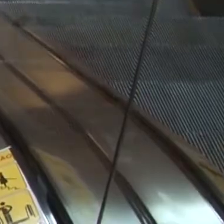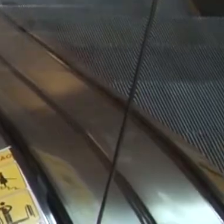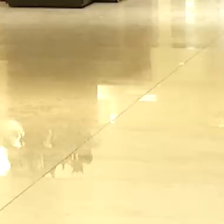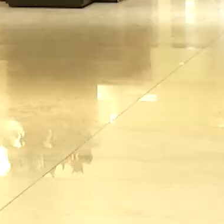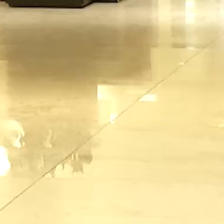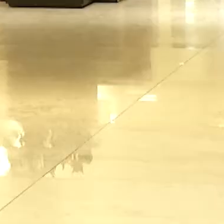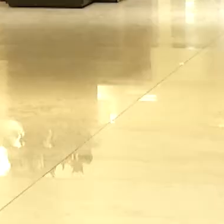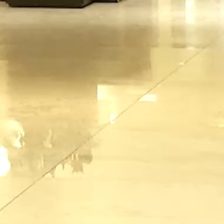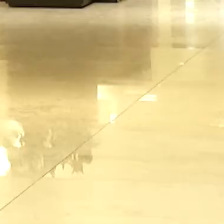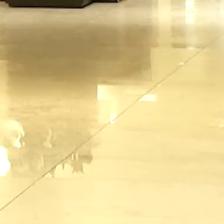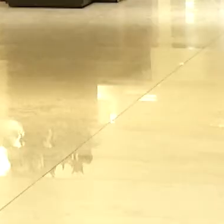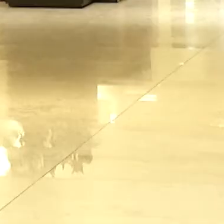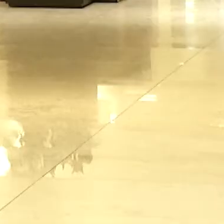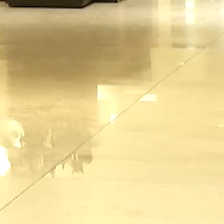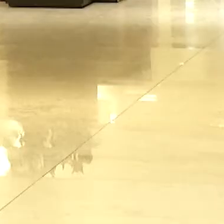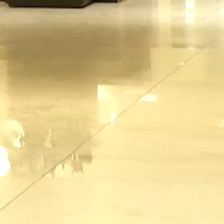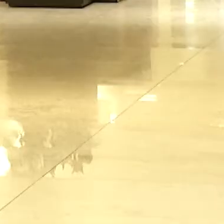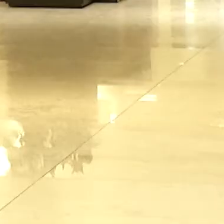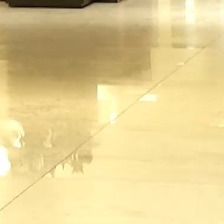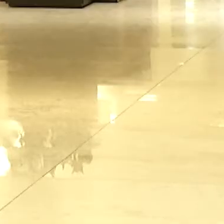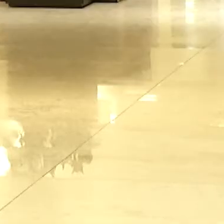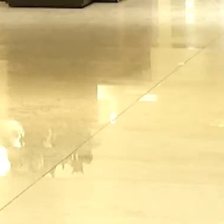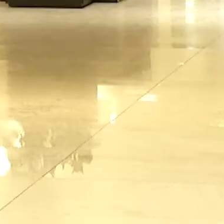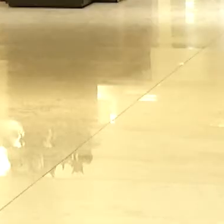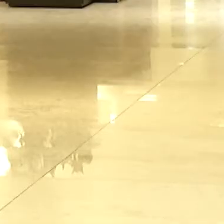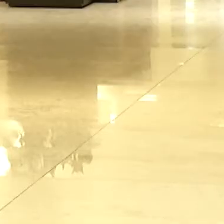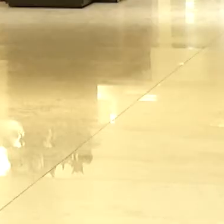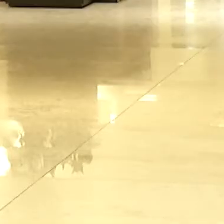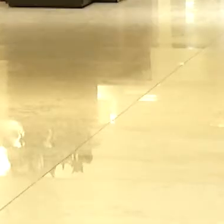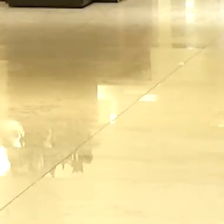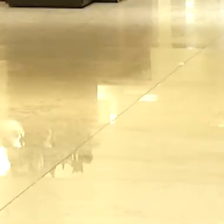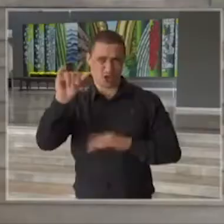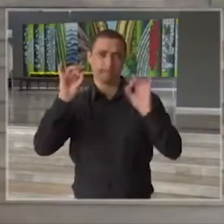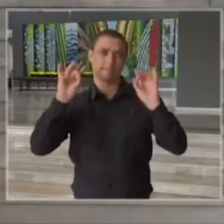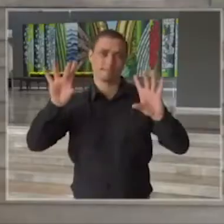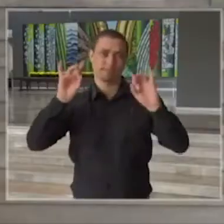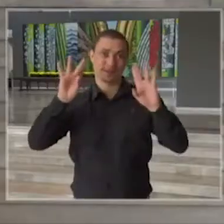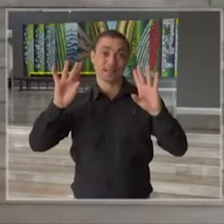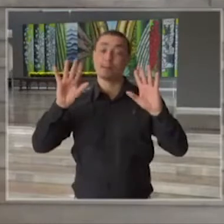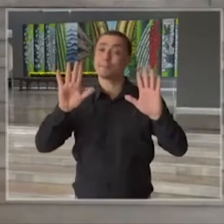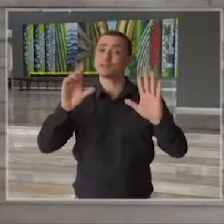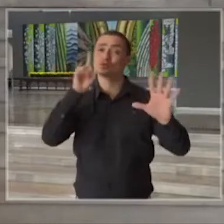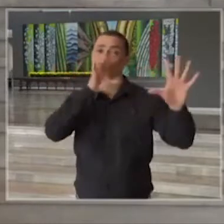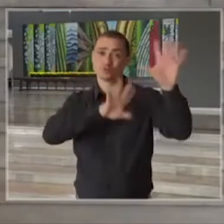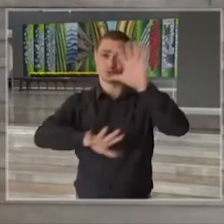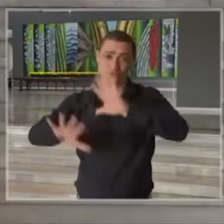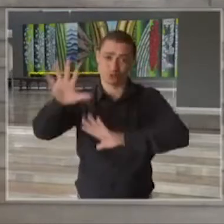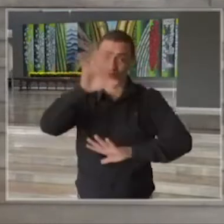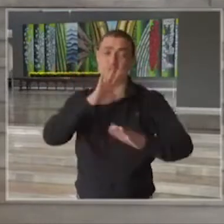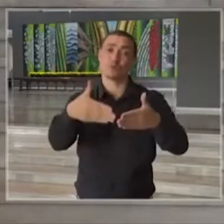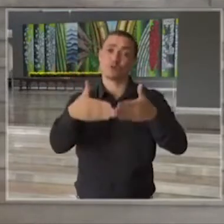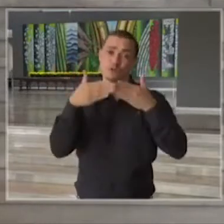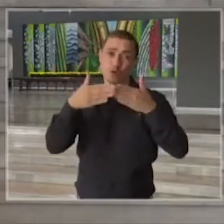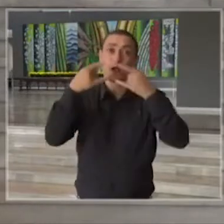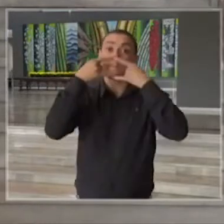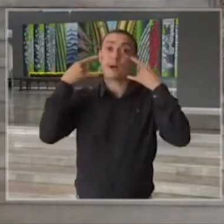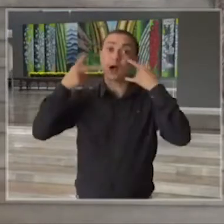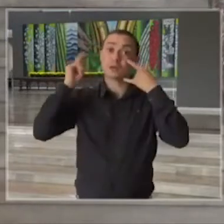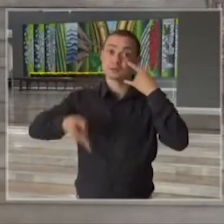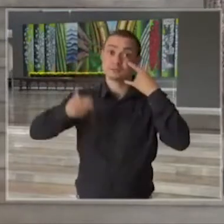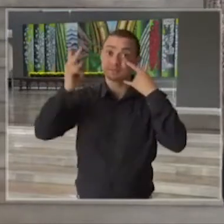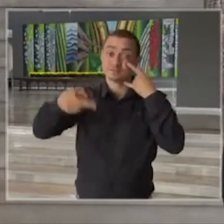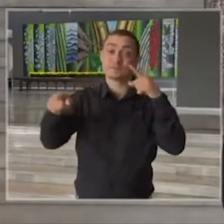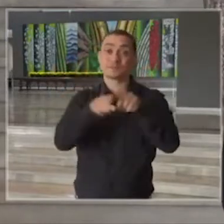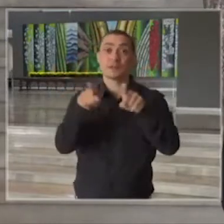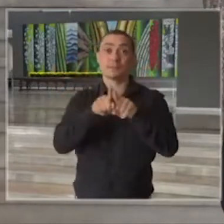de maio, quando deve acontecer uma nova reclassificação das regras. Tenha cuidado, tenha cautela, use máscara e